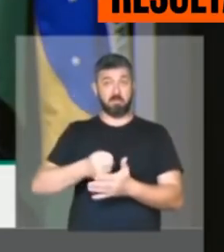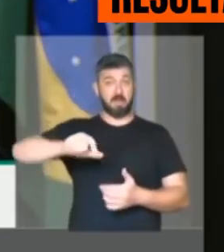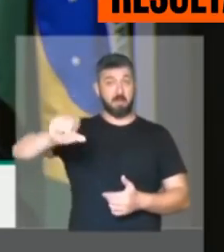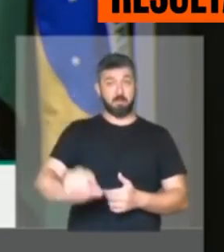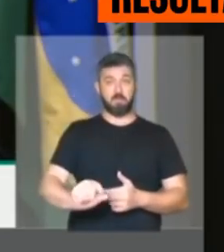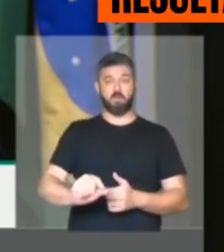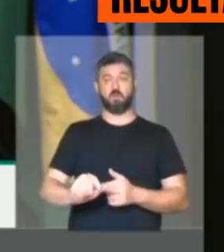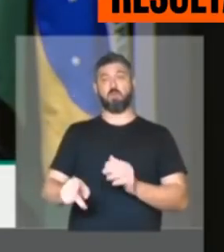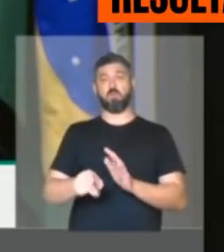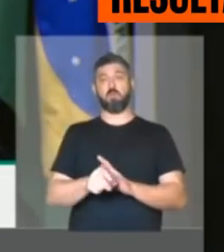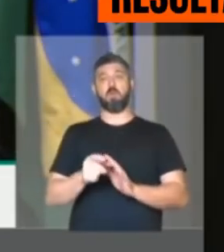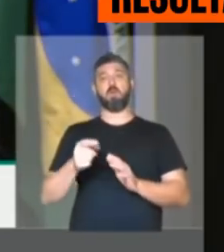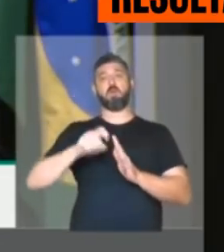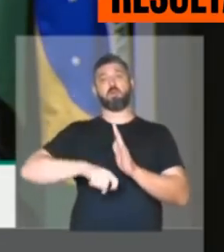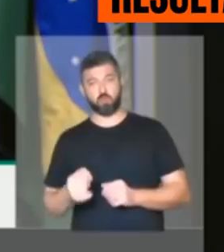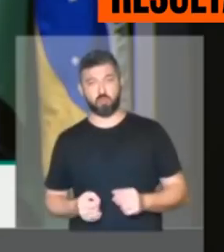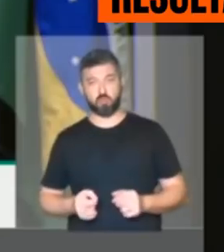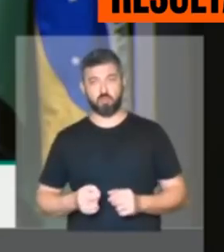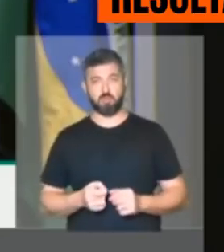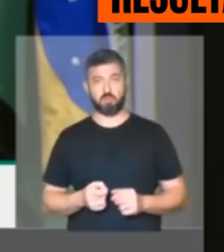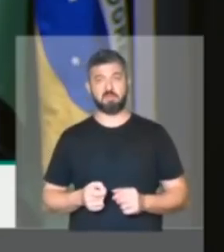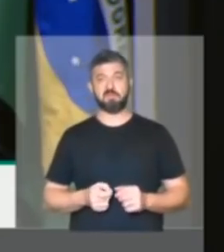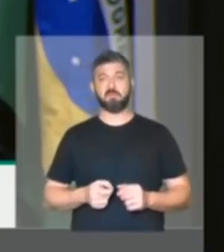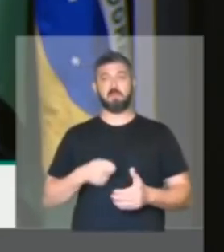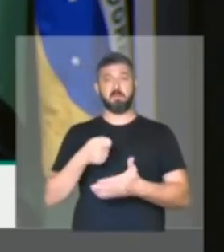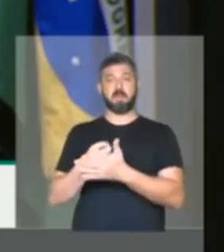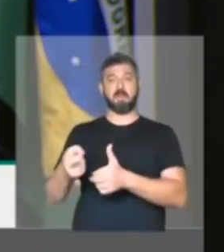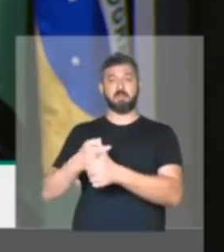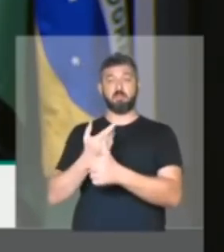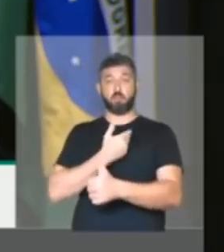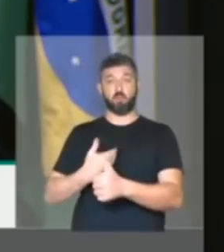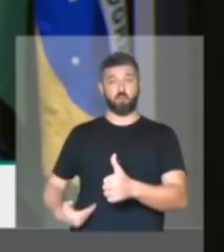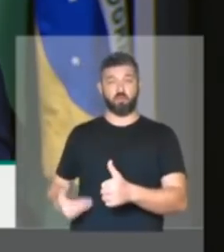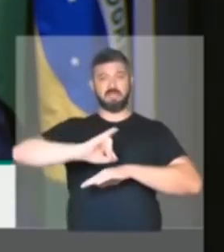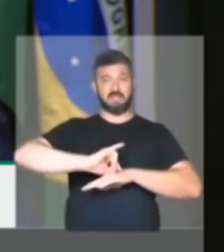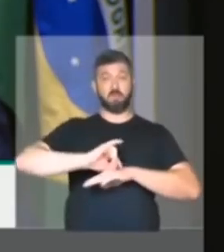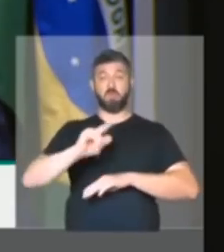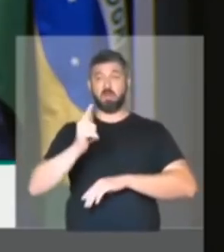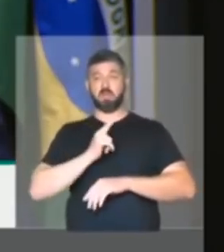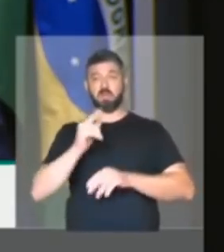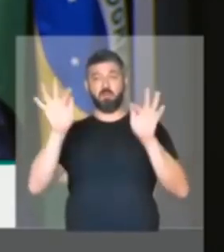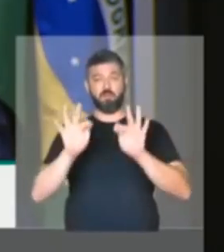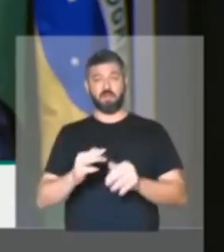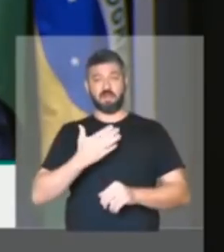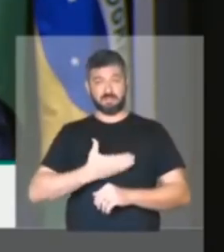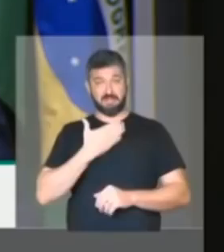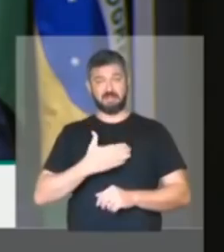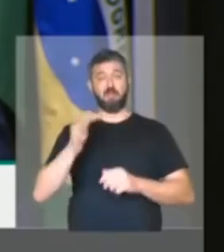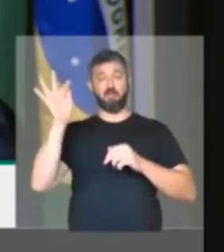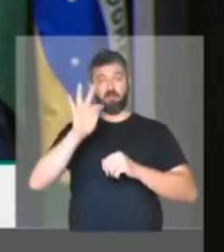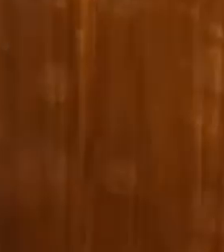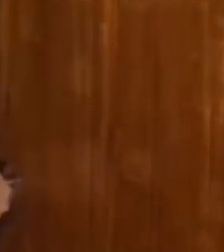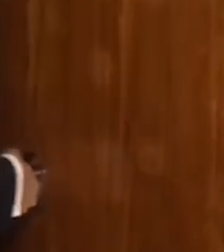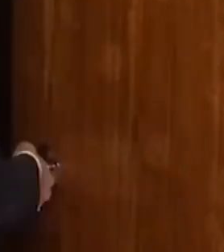tão pouco do dinheiro dos seus impostos para pagar a dívida que o governo tem com os bancos. Tenham um Feliz Natal, um Feliz